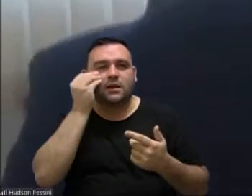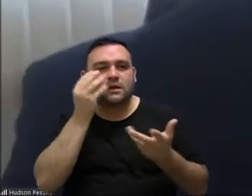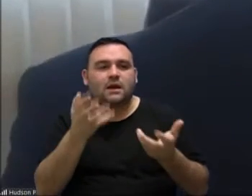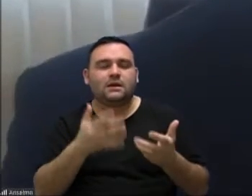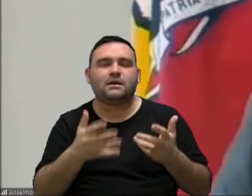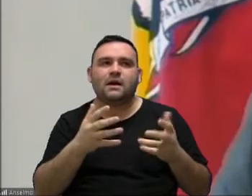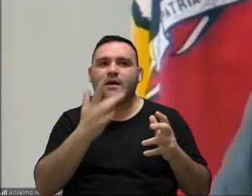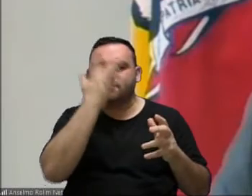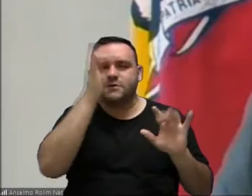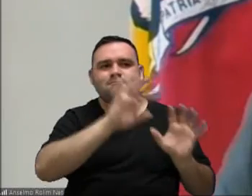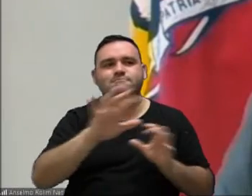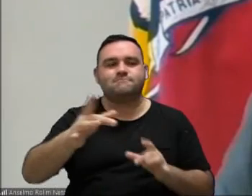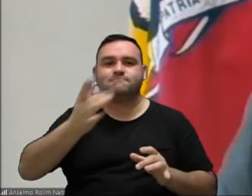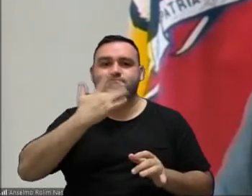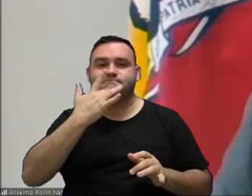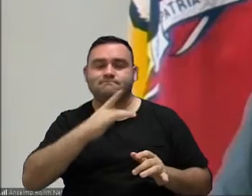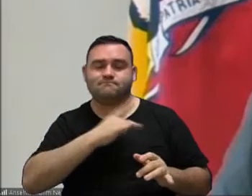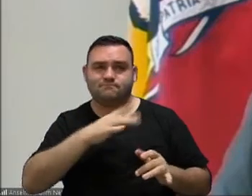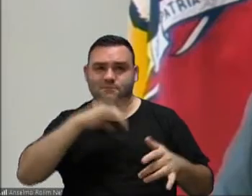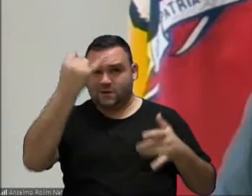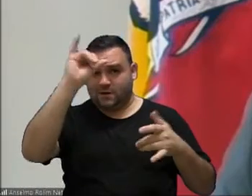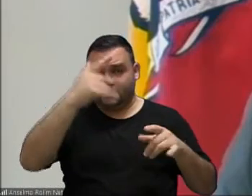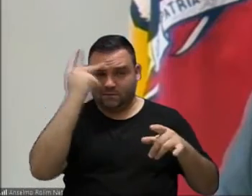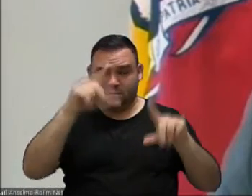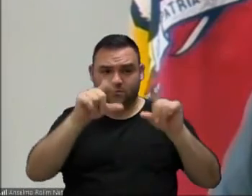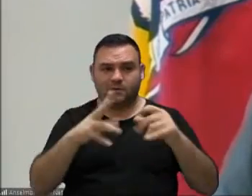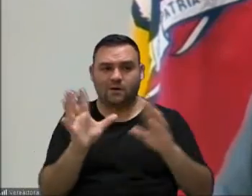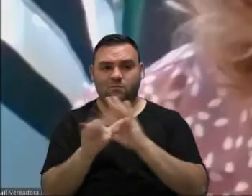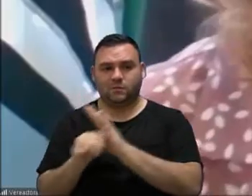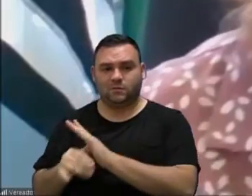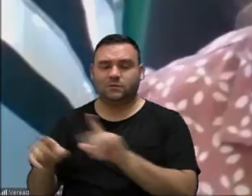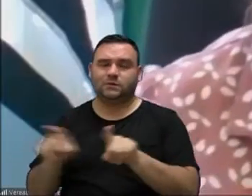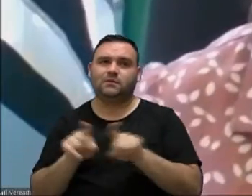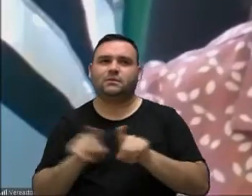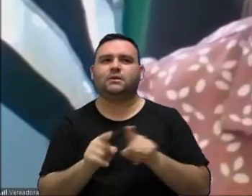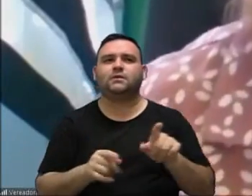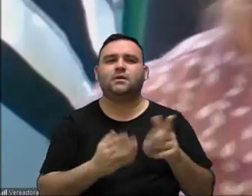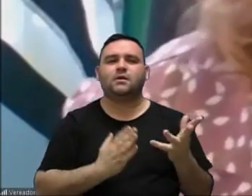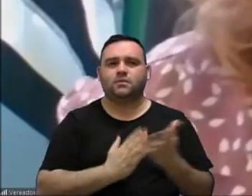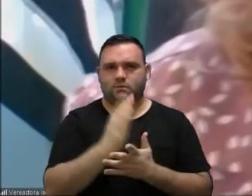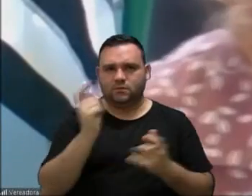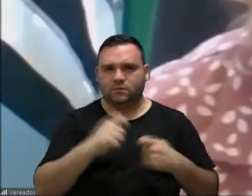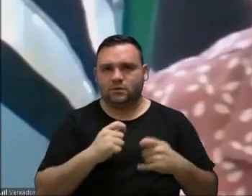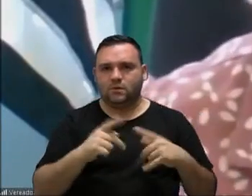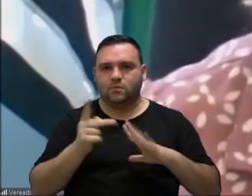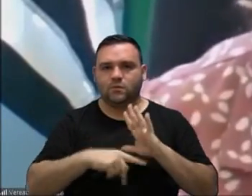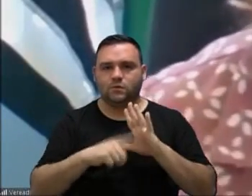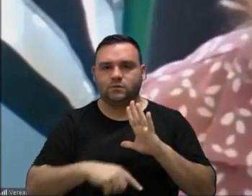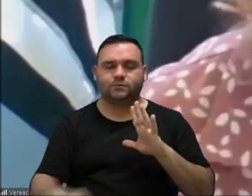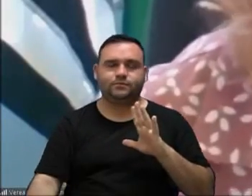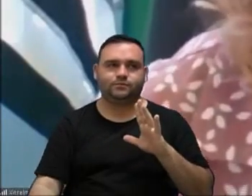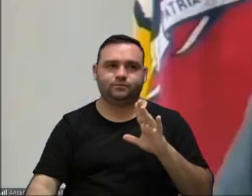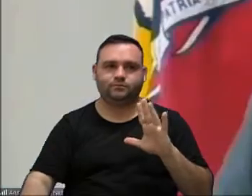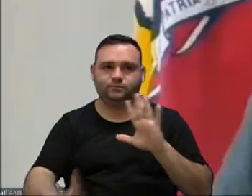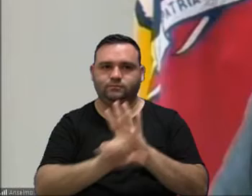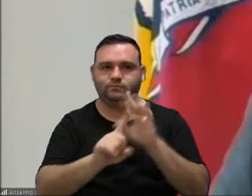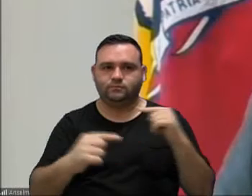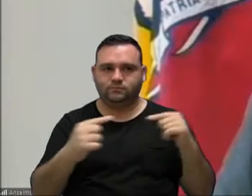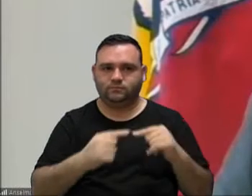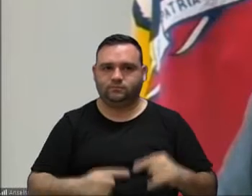amedrontar esse pessoal que faz seu projeto constitucional ou vereador o seu projeto é constitucional